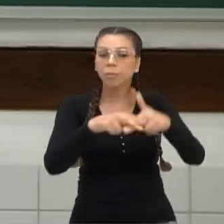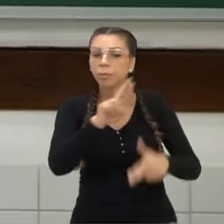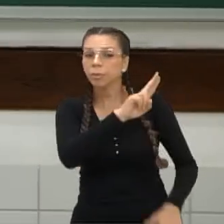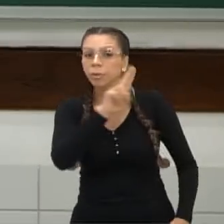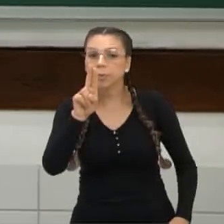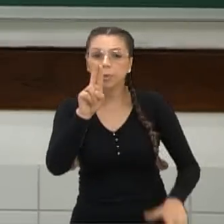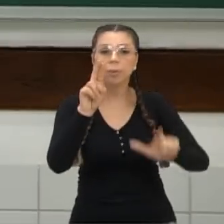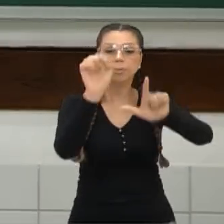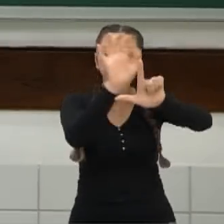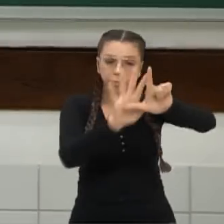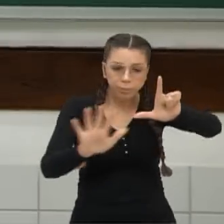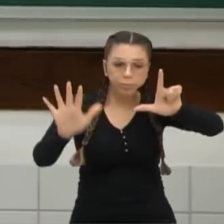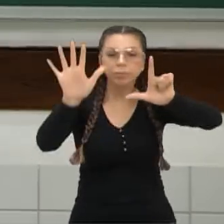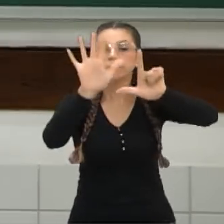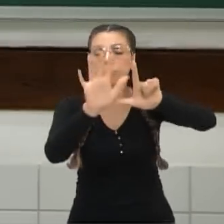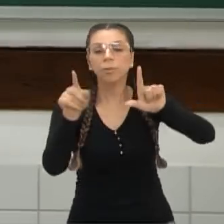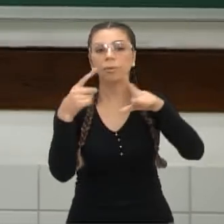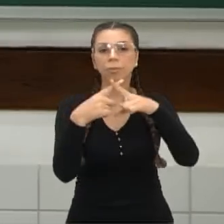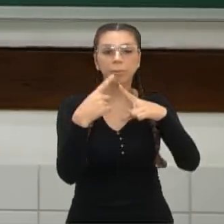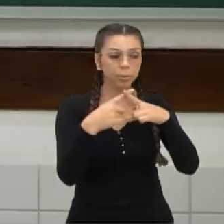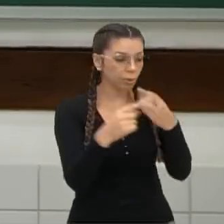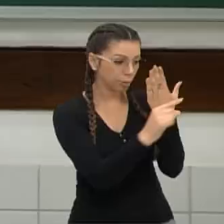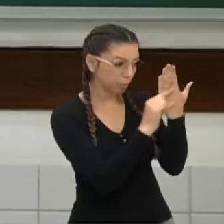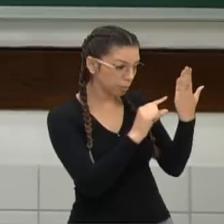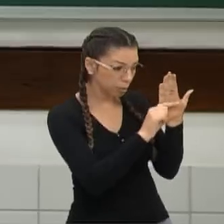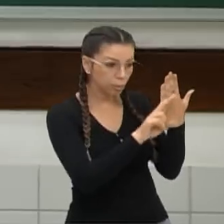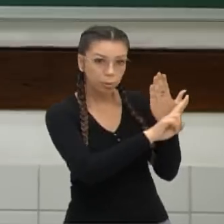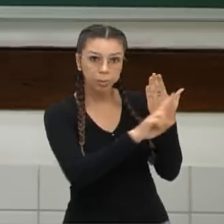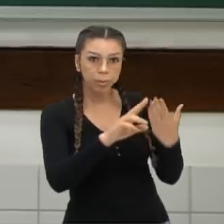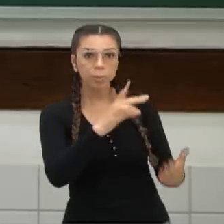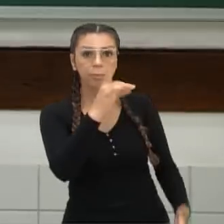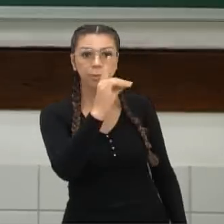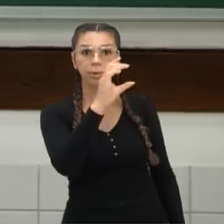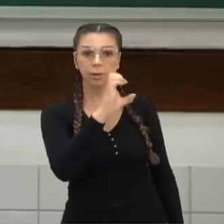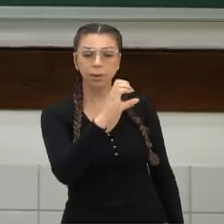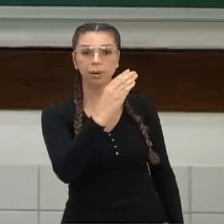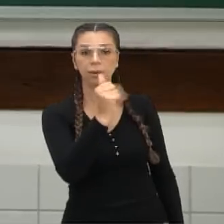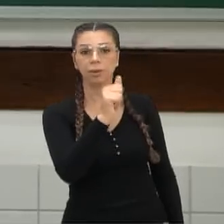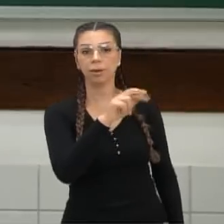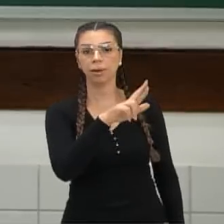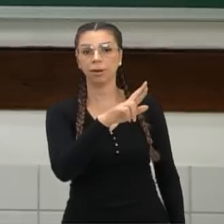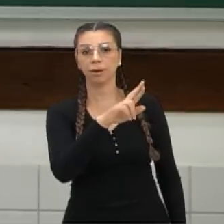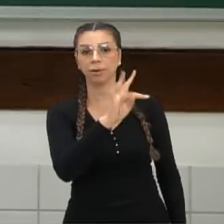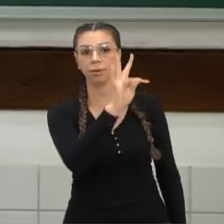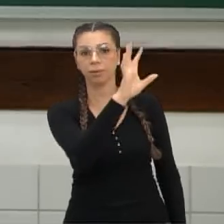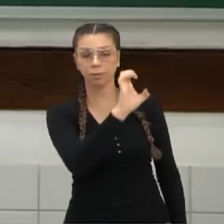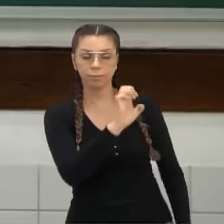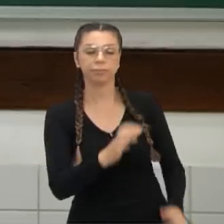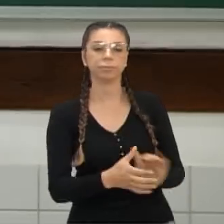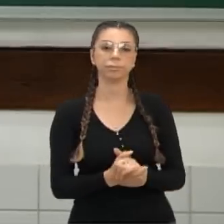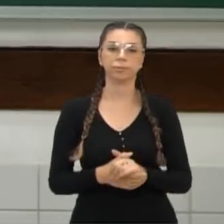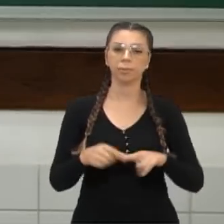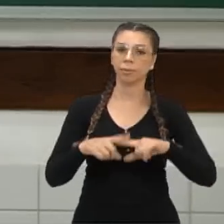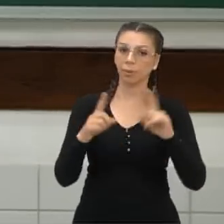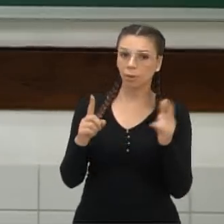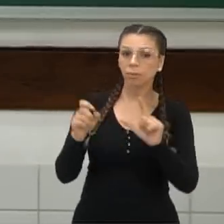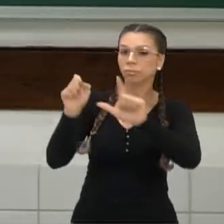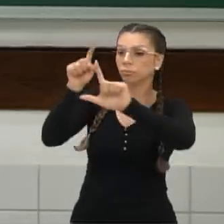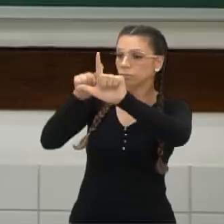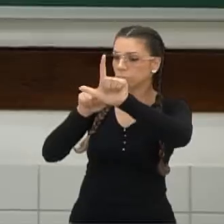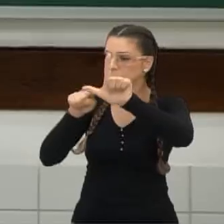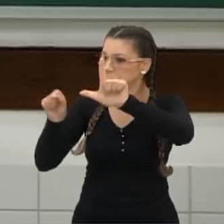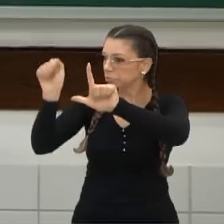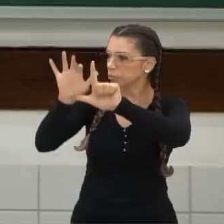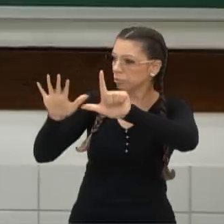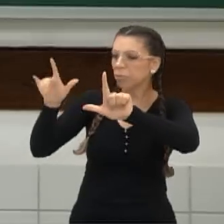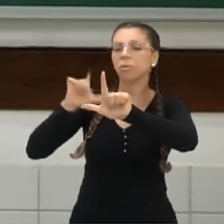porque vem de Descartes. Então, aonde ele organizou? Bom, mas professora, eu sei que o plano cartesiano é uma coisa assim, que tem uma reta